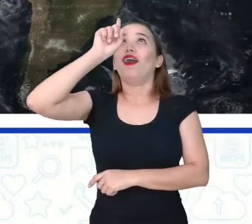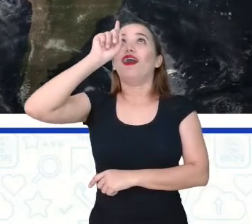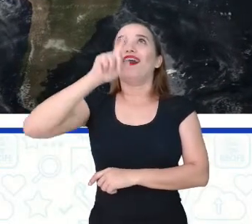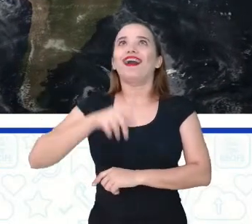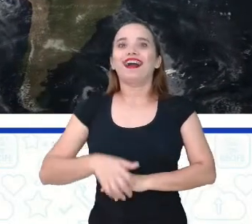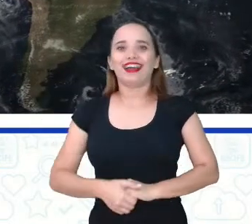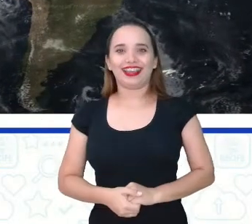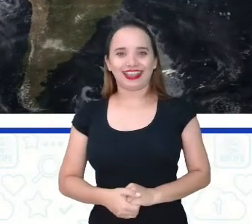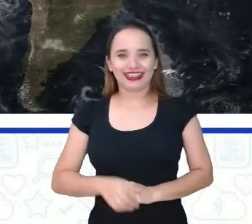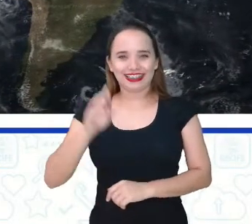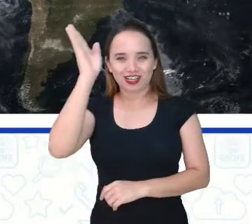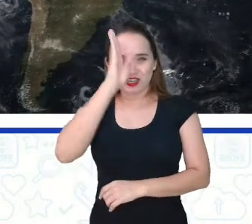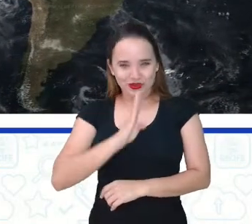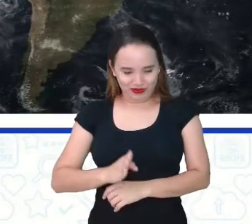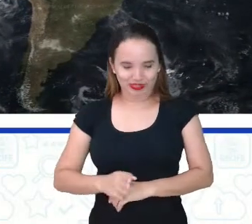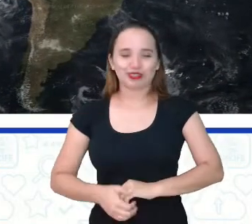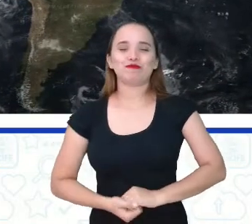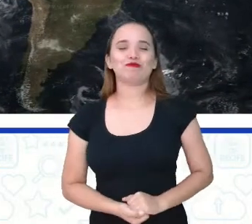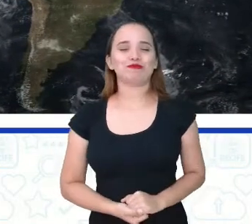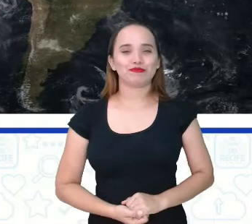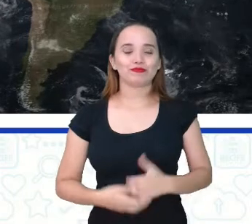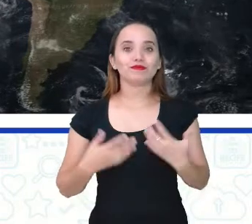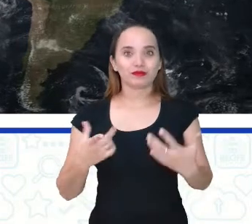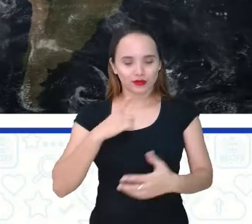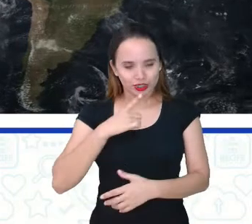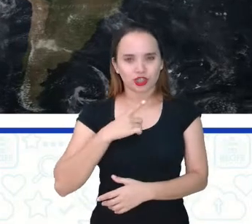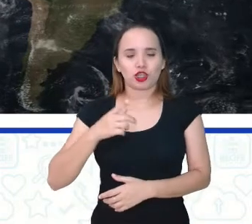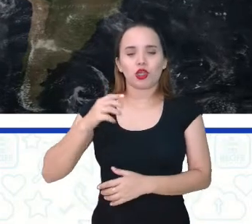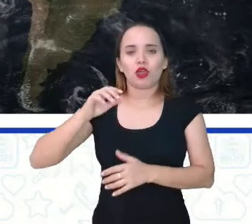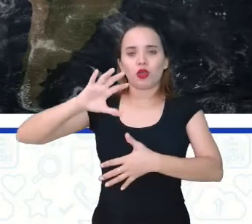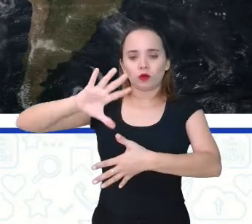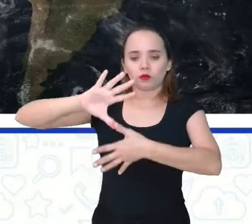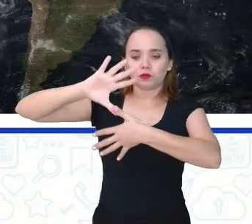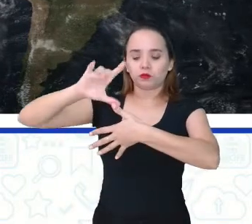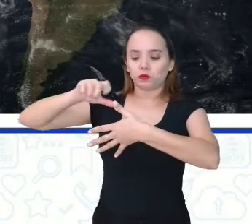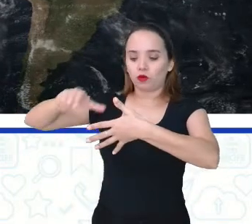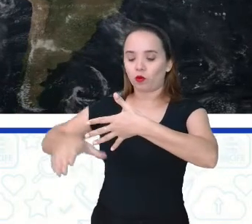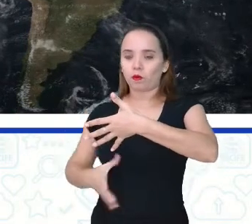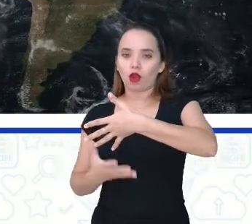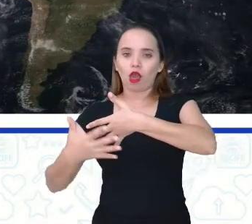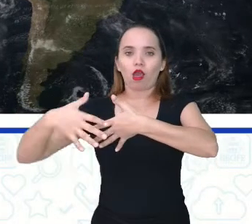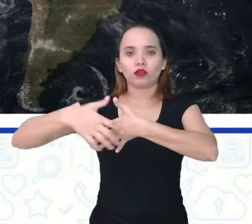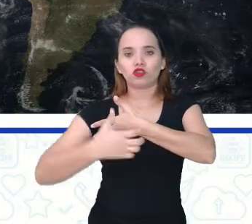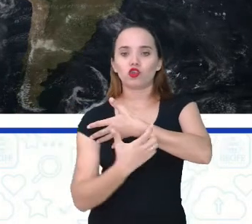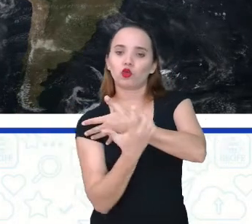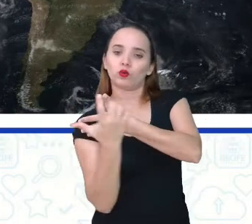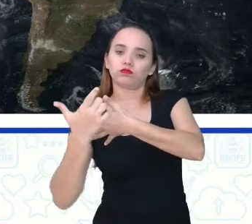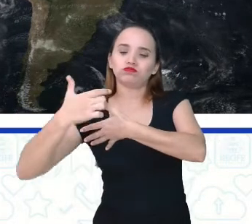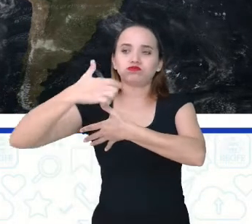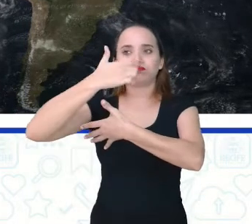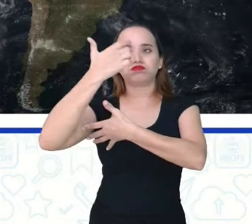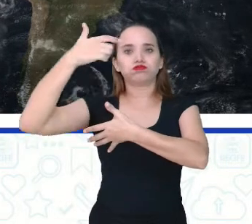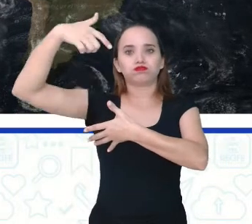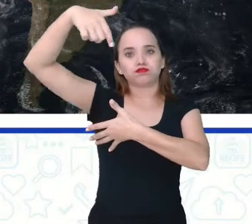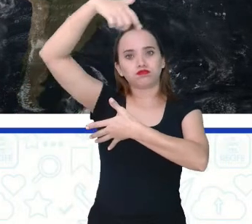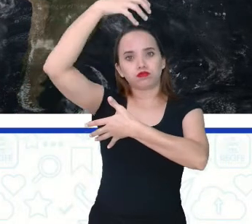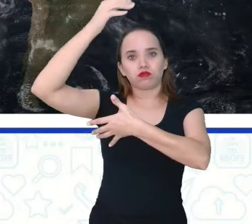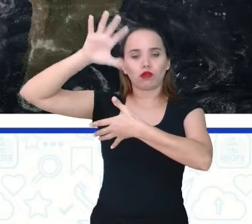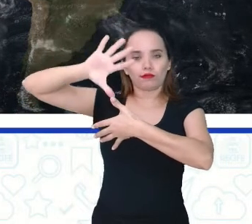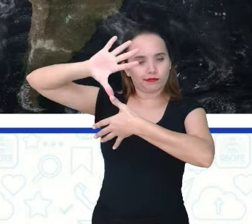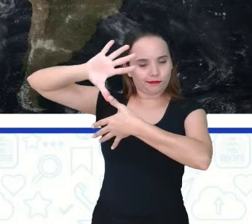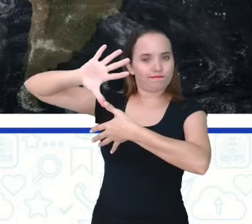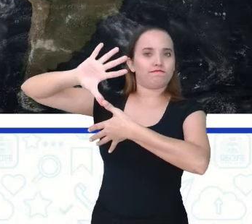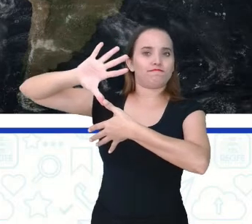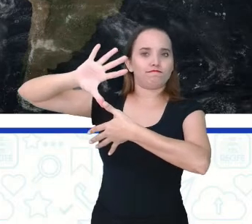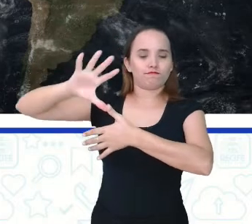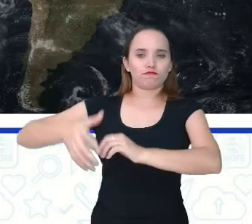ó. Né? E aí você tem o Brasil, América do Sul, subindo um pouquinho ali a América Central e a América do Norte lá.